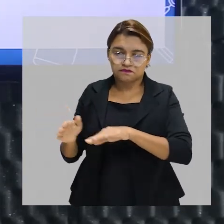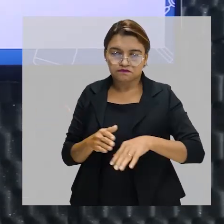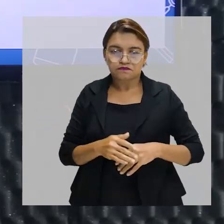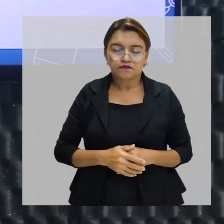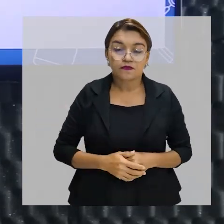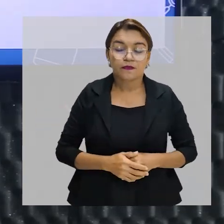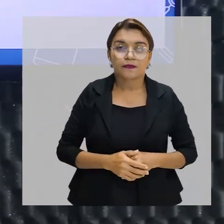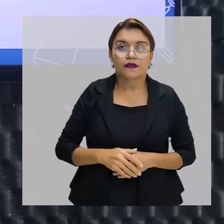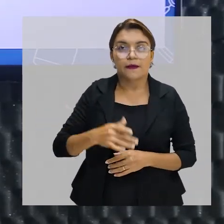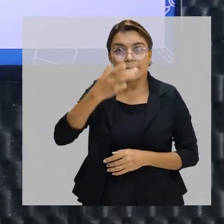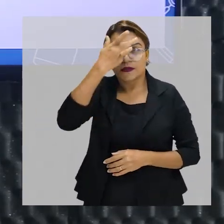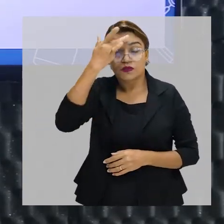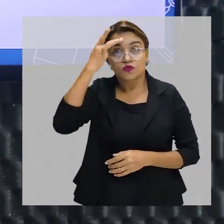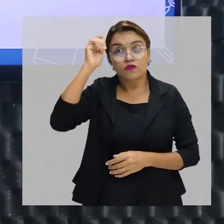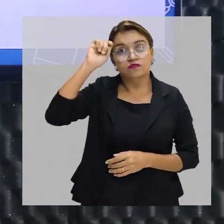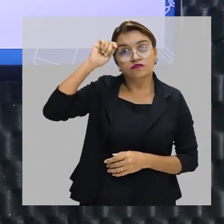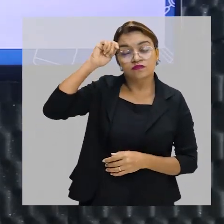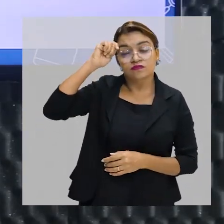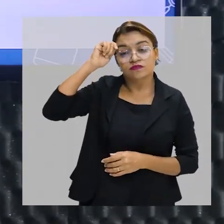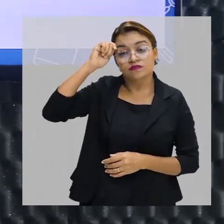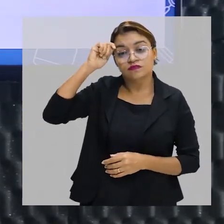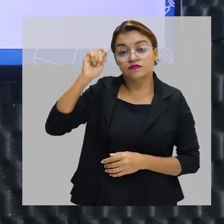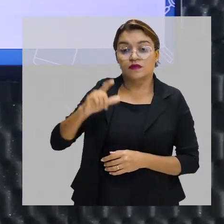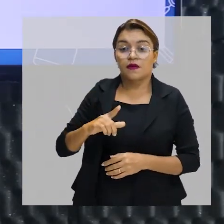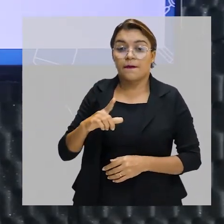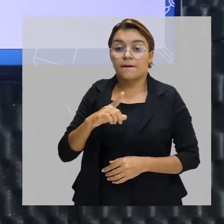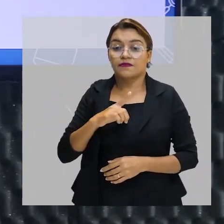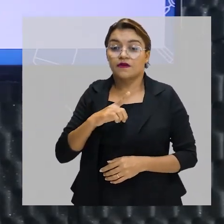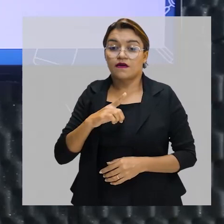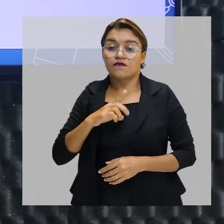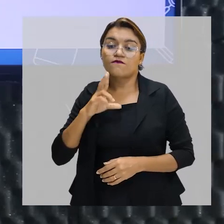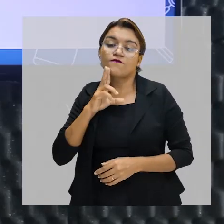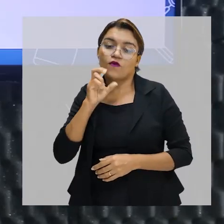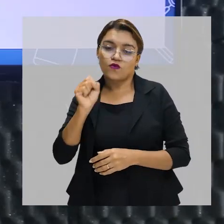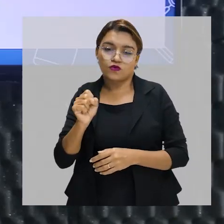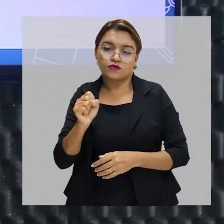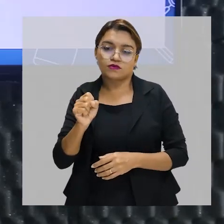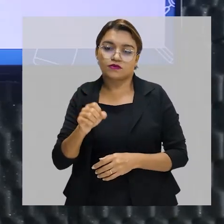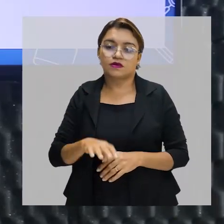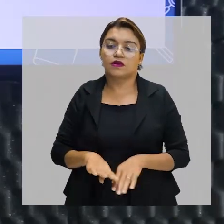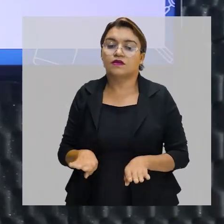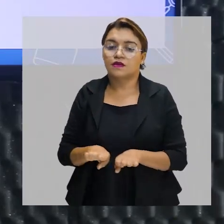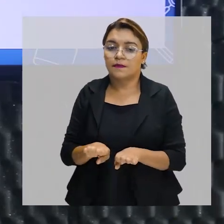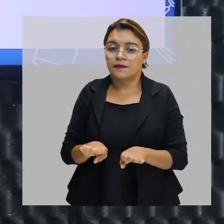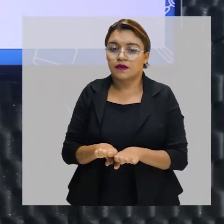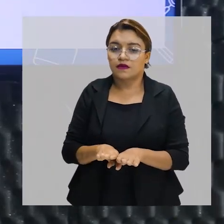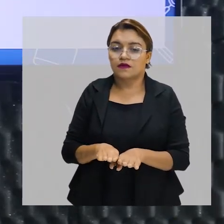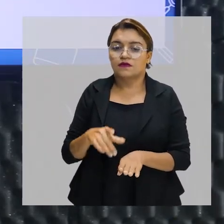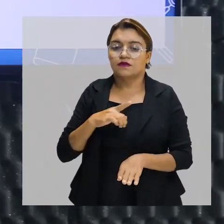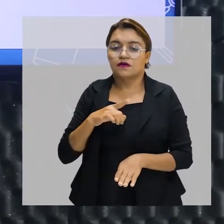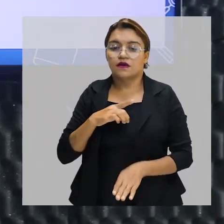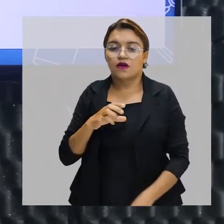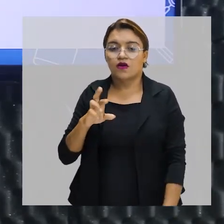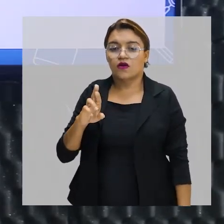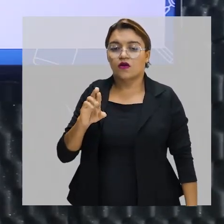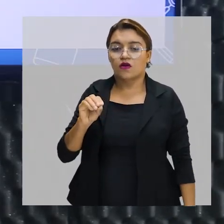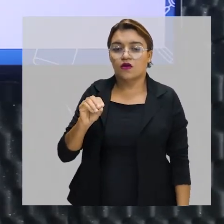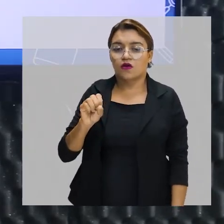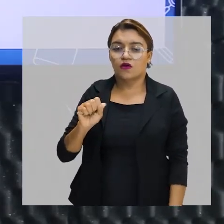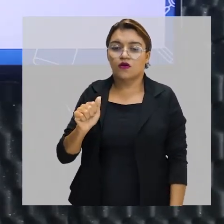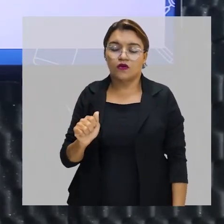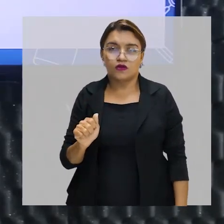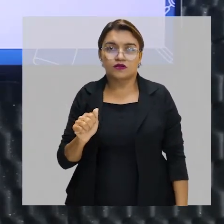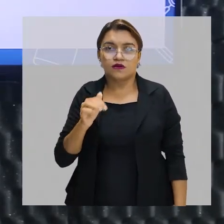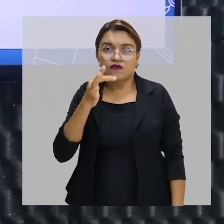os africanos. Aí ele diz: rosa e pão e futuro. A rosa,